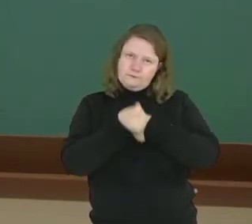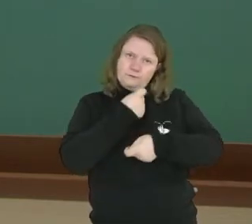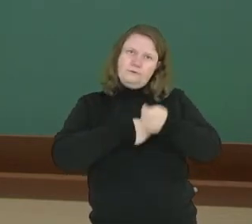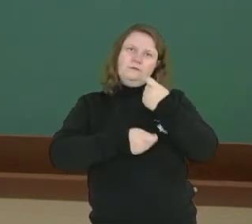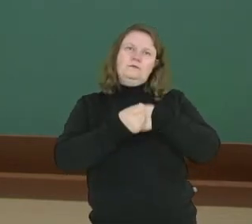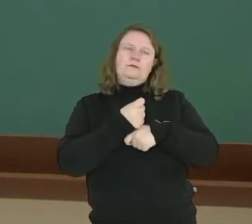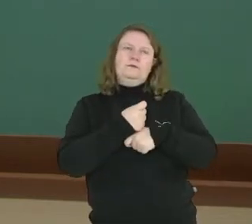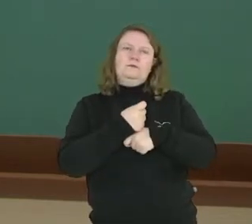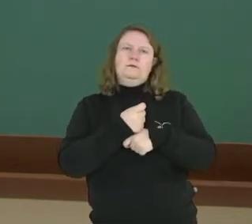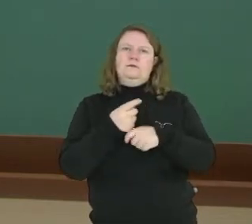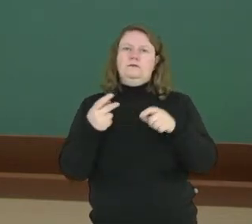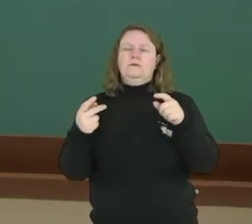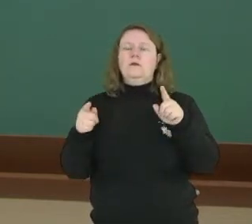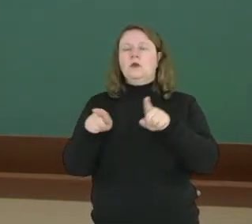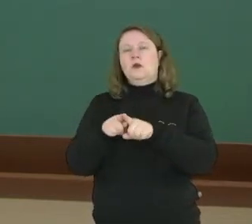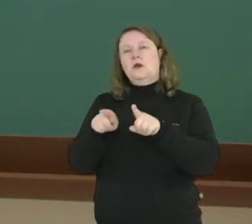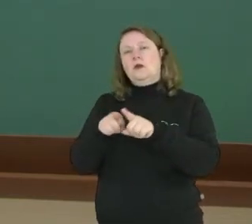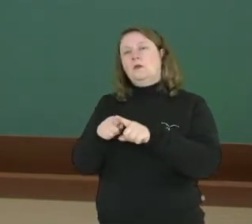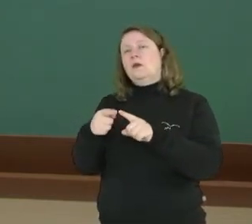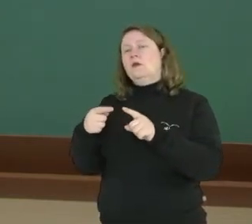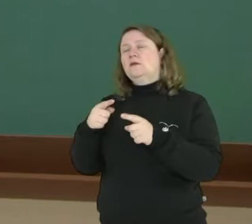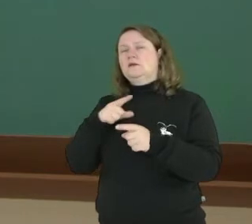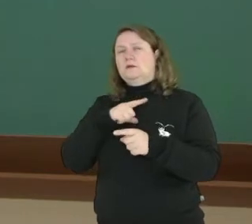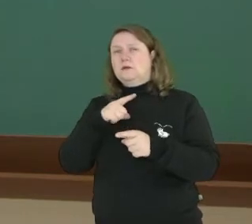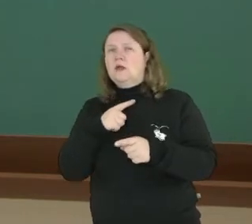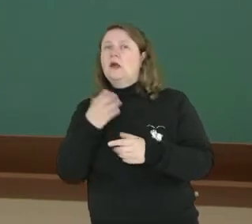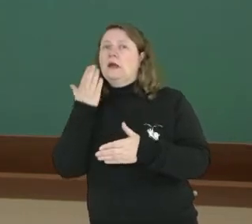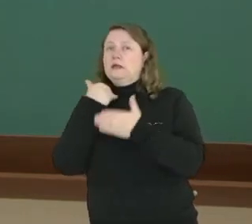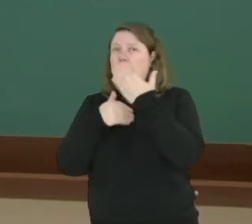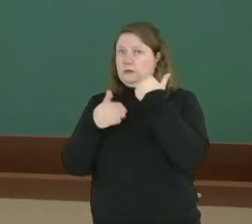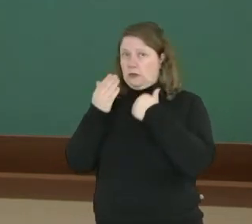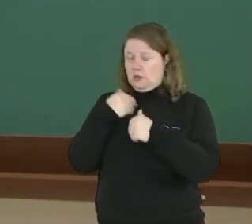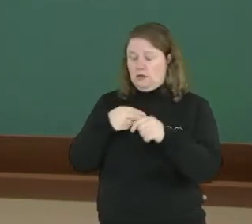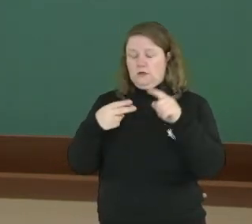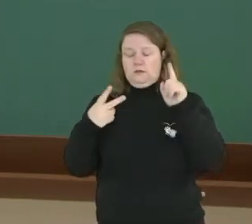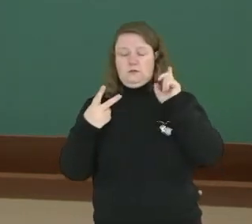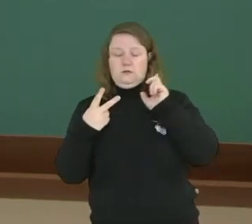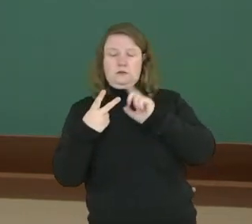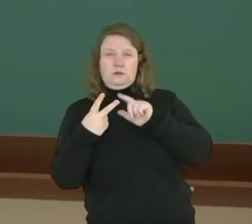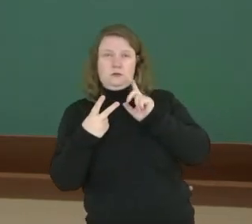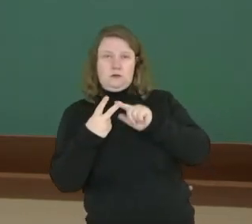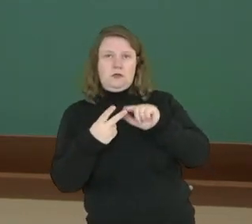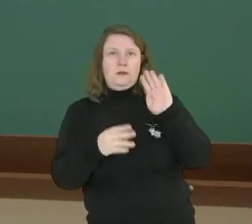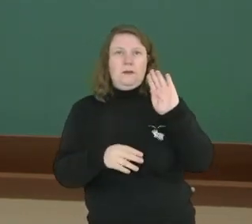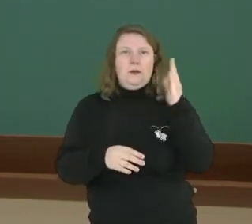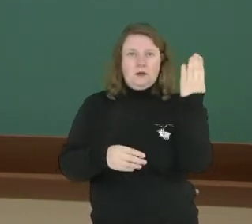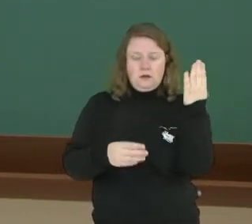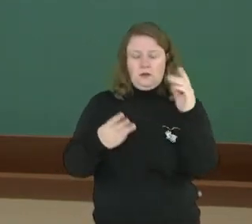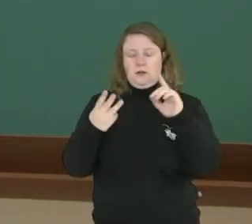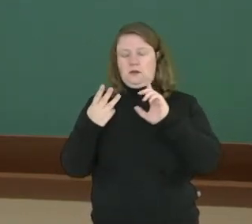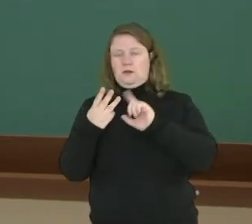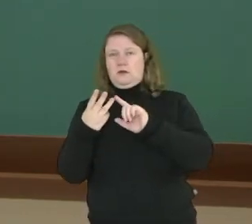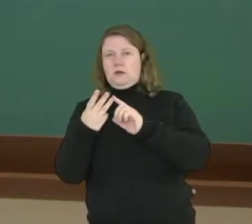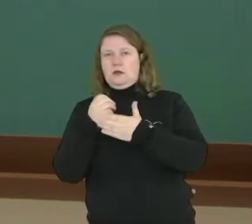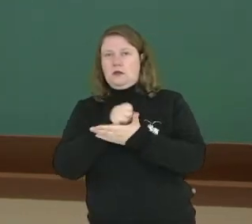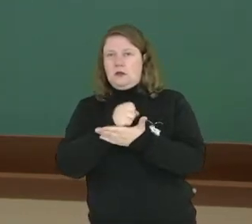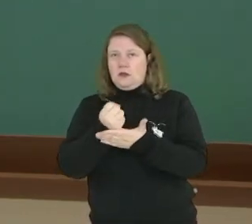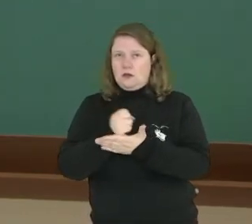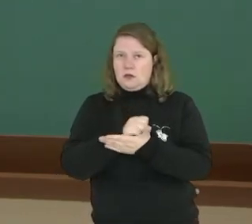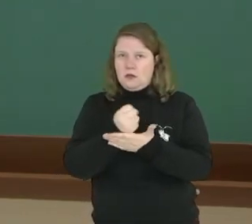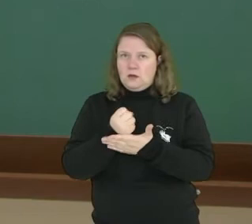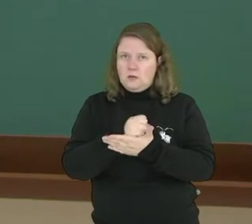para alimentação, para obtenção de madeira, para a fabricação de medicamentos e cosméticos.